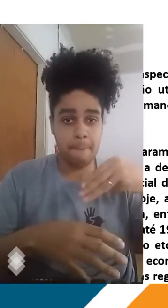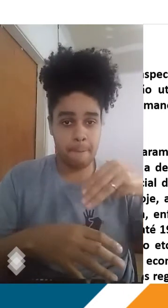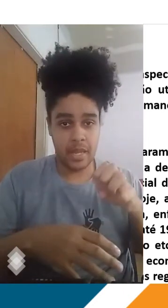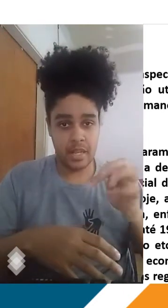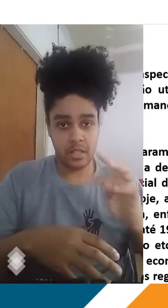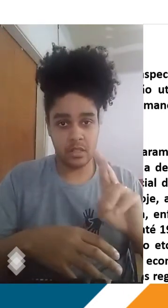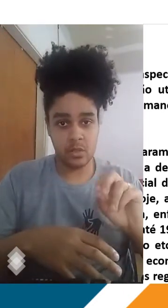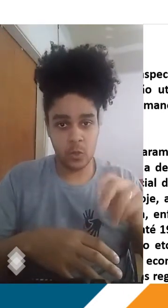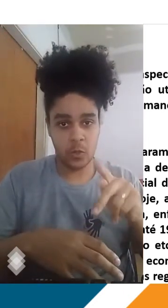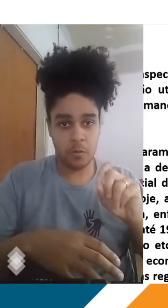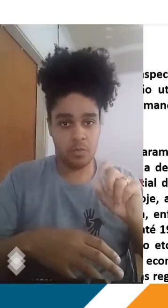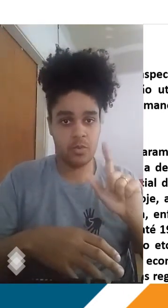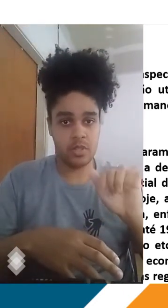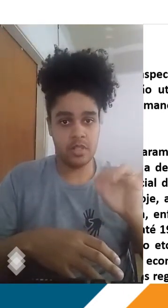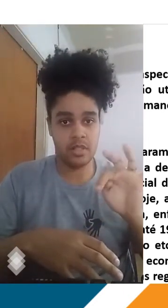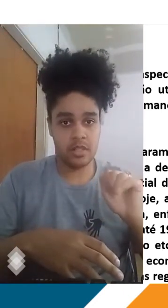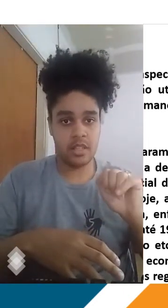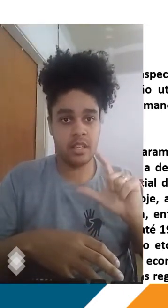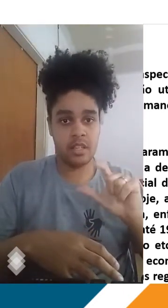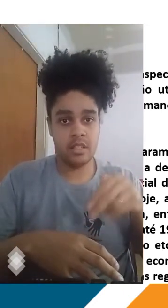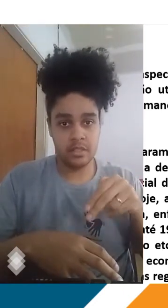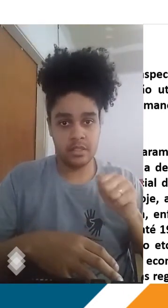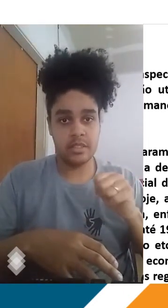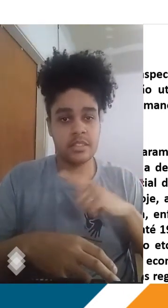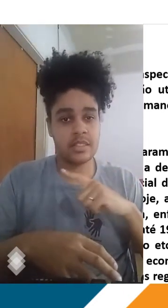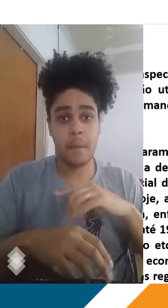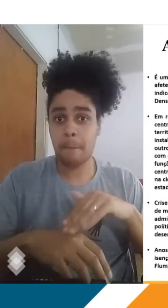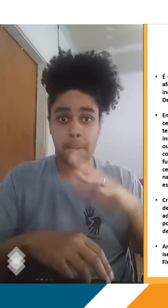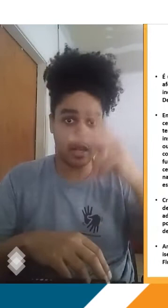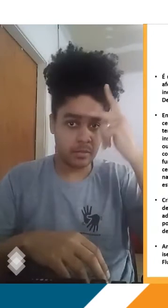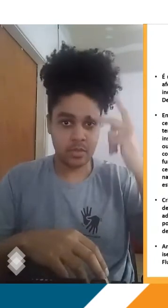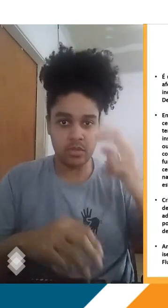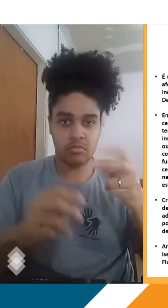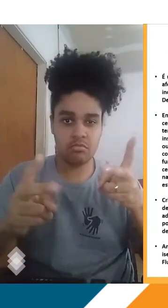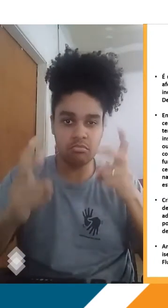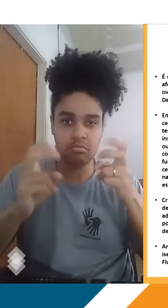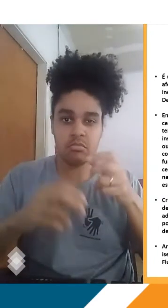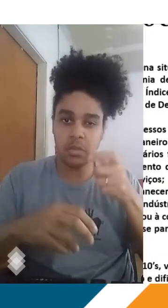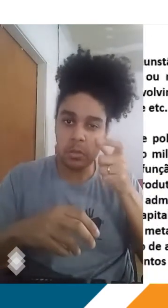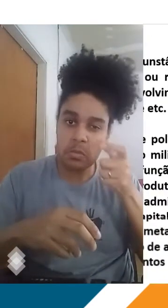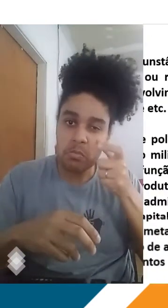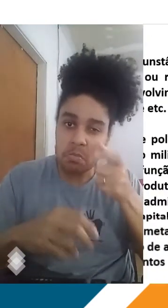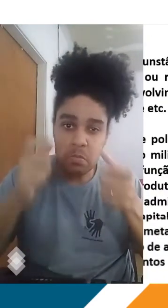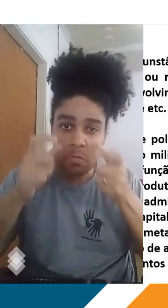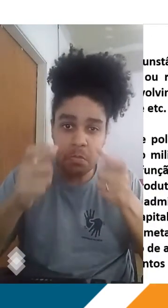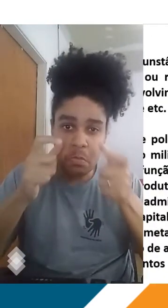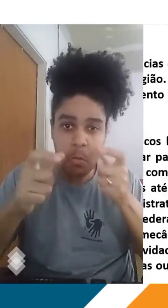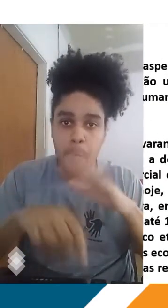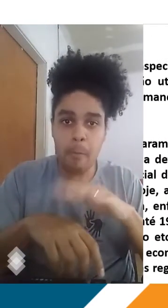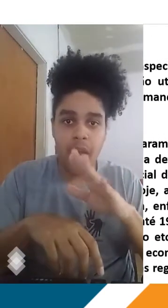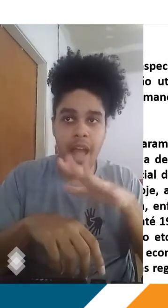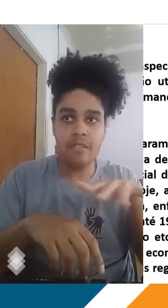Centro-Sul Fluminense, 288 mil. Costa Verde, 291 mil. Ou seja, a população ela